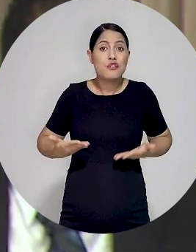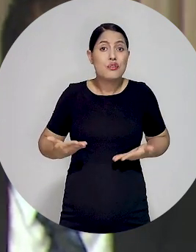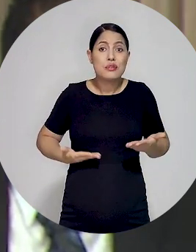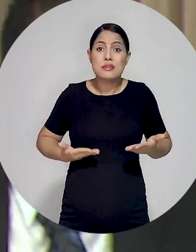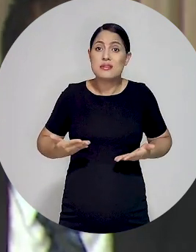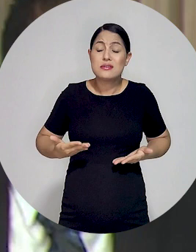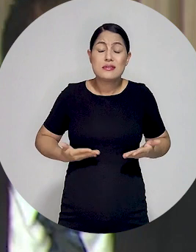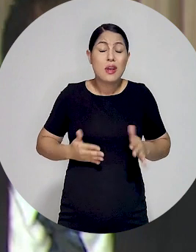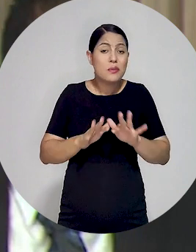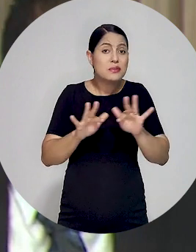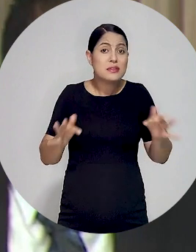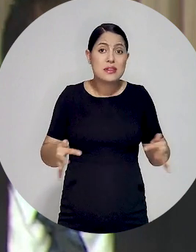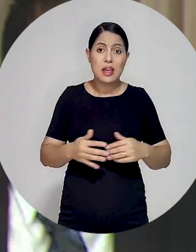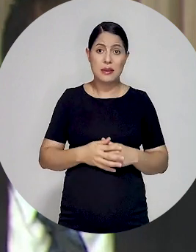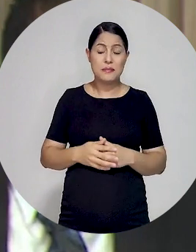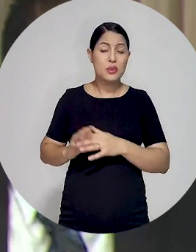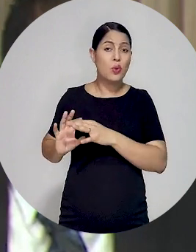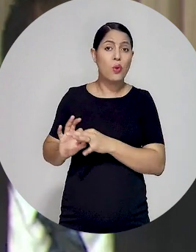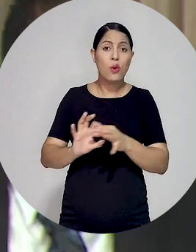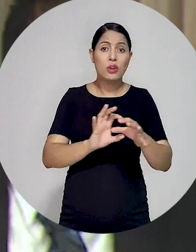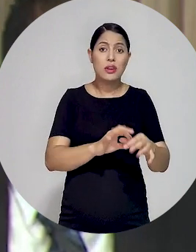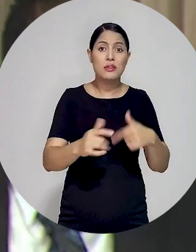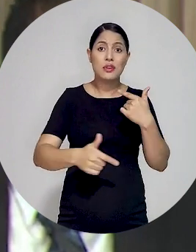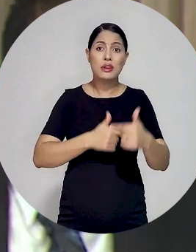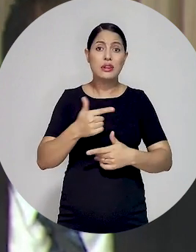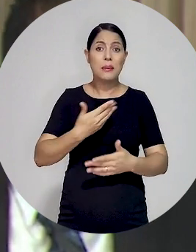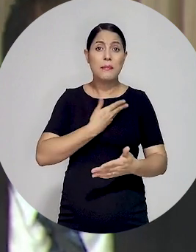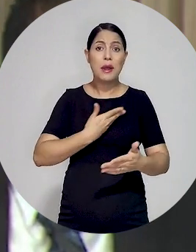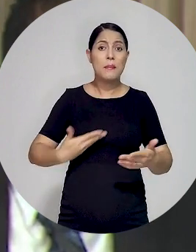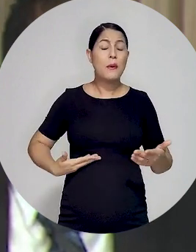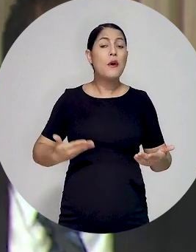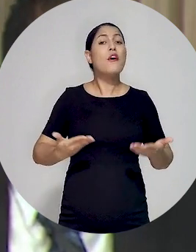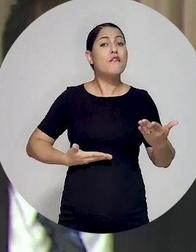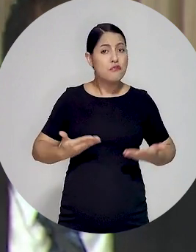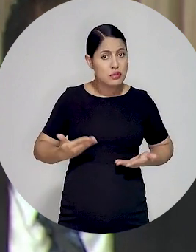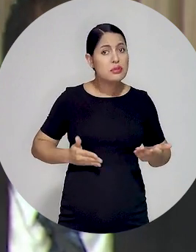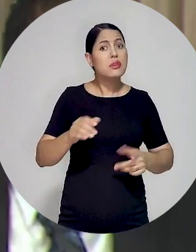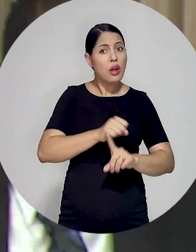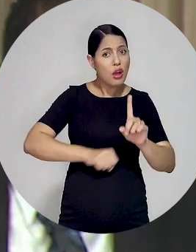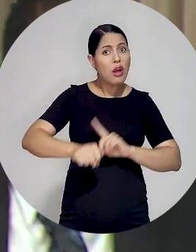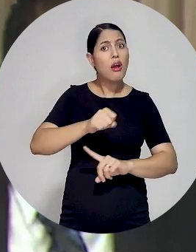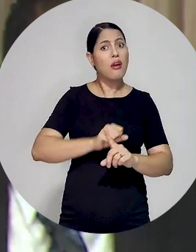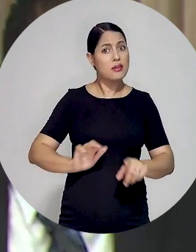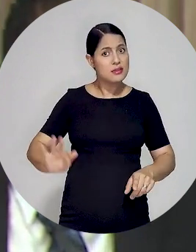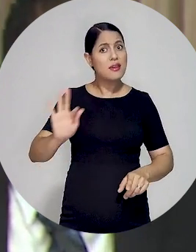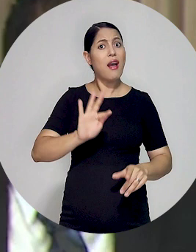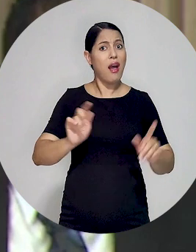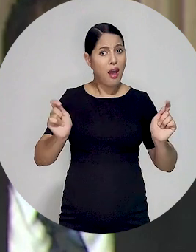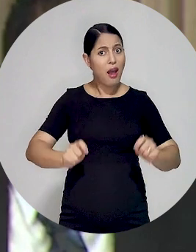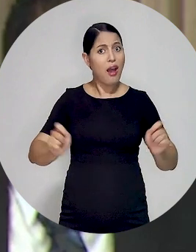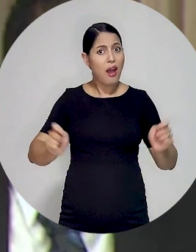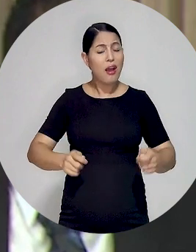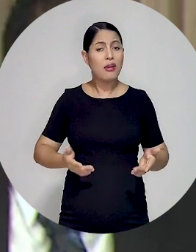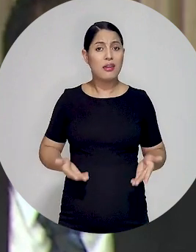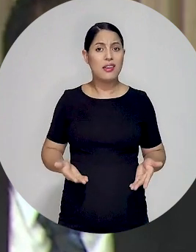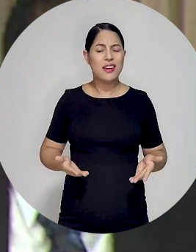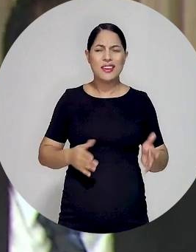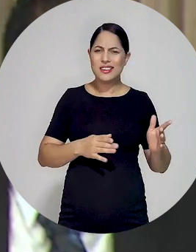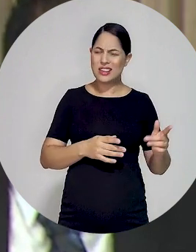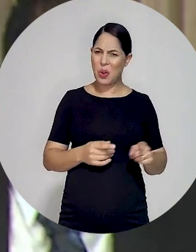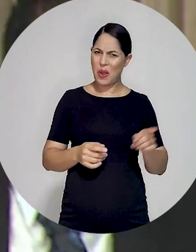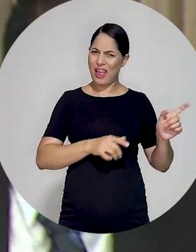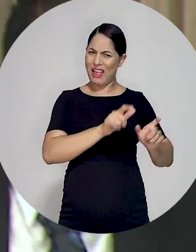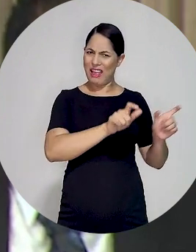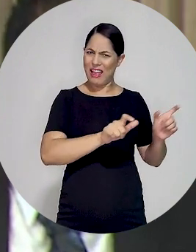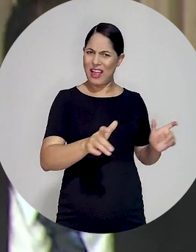transcende a simples delimitação conceitual de profissão, alcançando o caráter de munus público, com relevante função social, ao